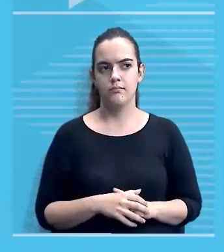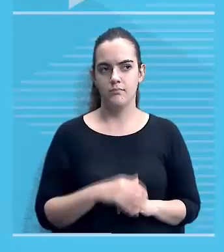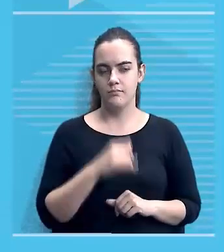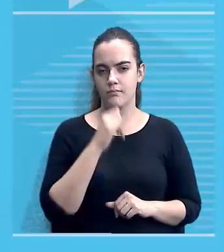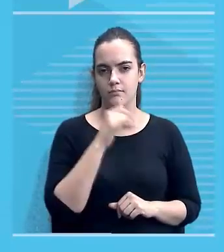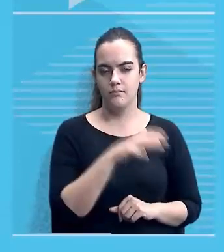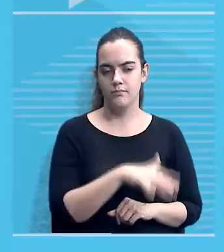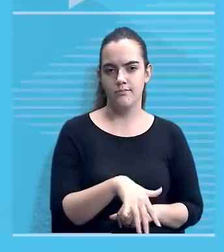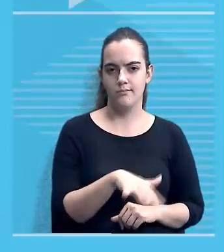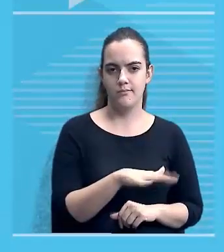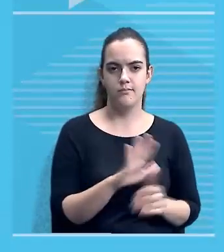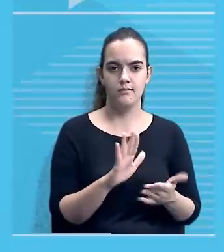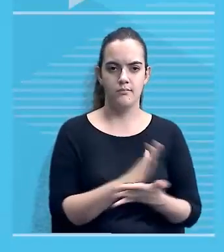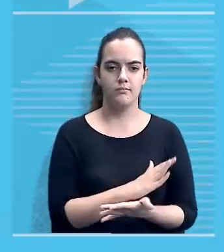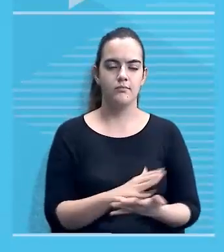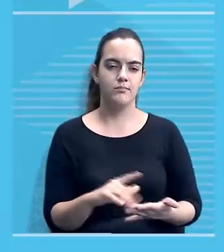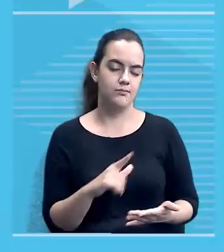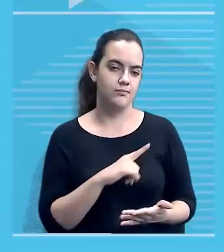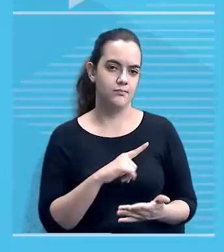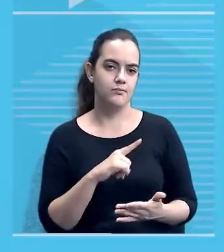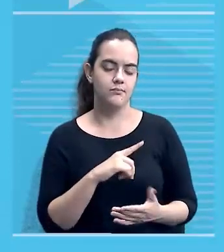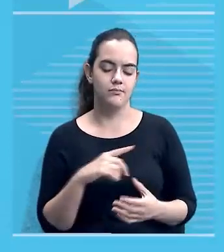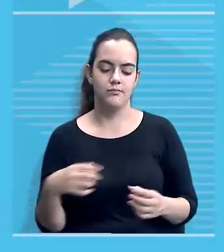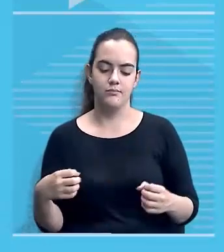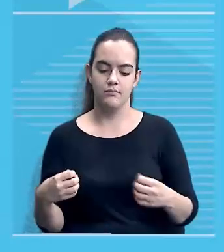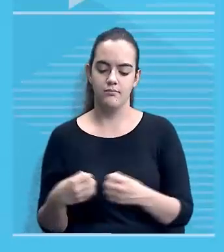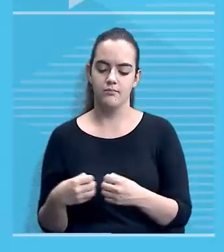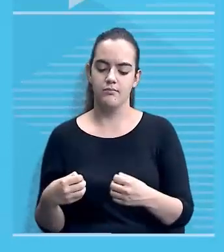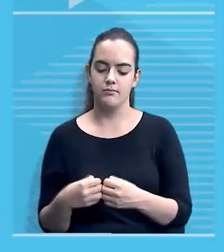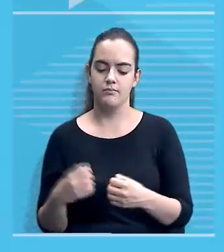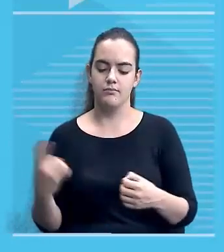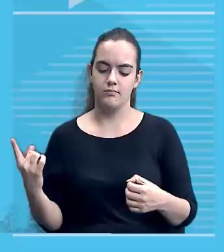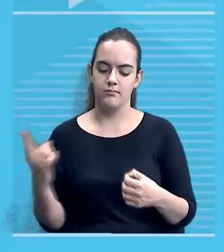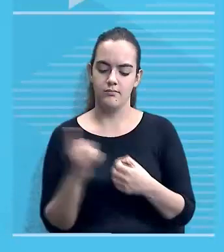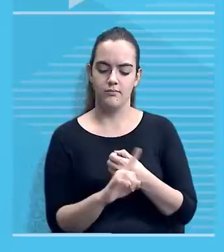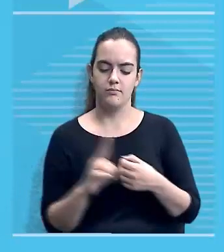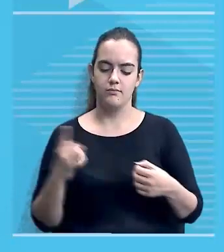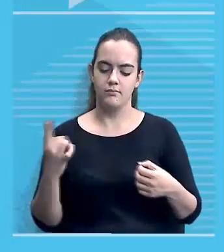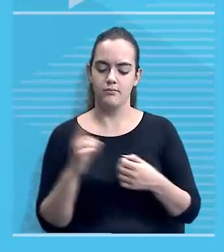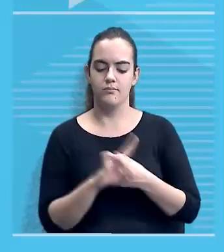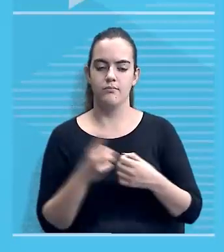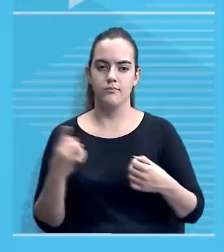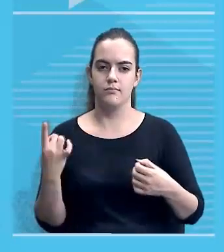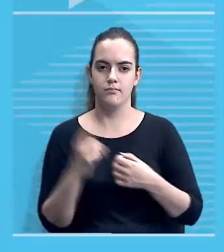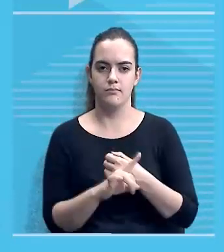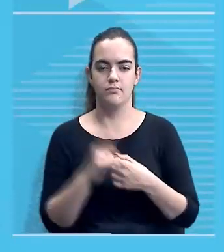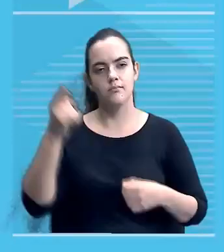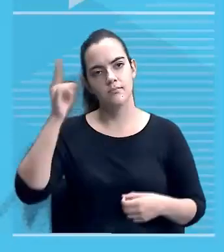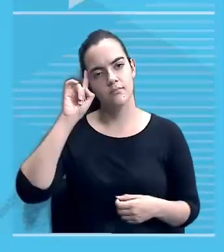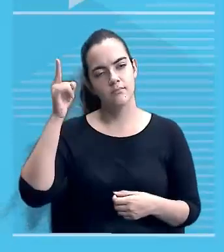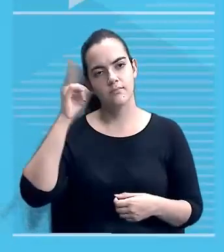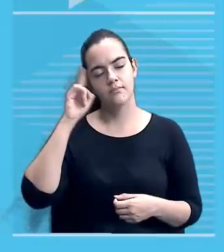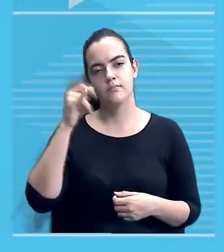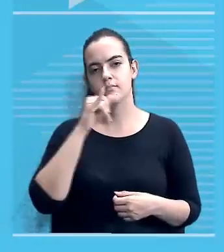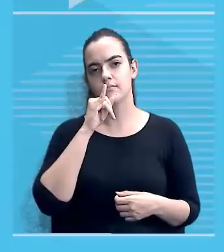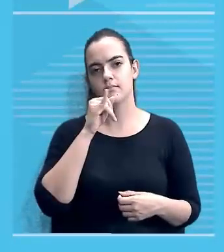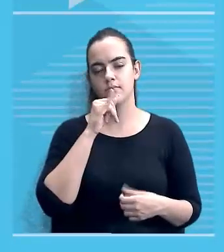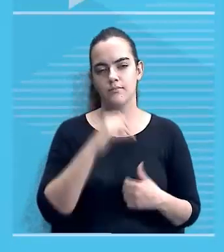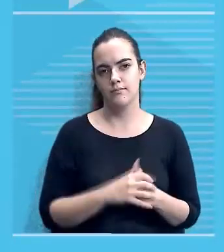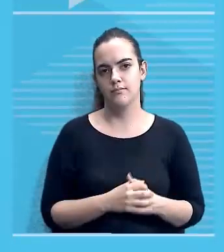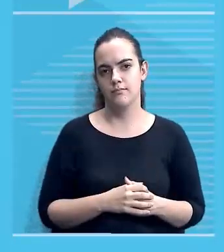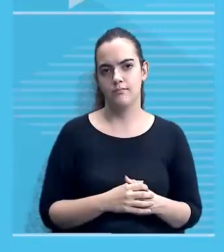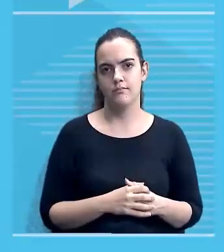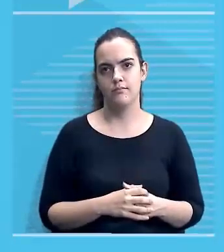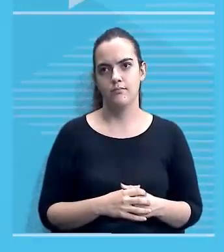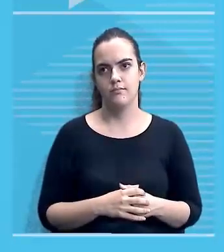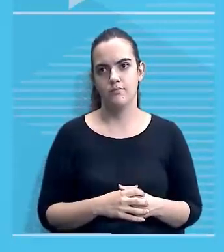metropolitana de grandes metrópoles em que a população de cidade ser com vizinhas né daquelas cidades satélite né aquelas